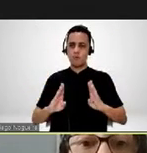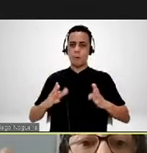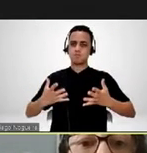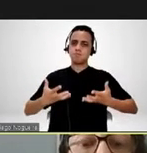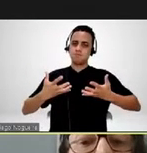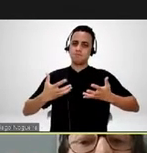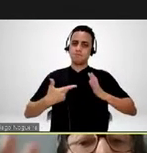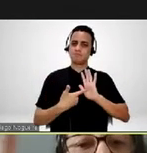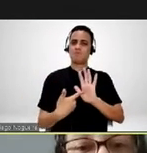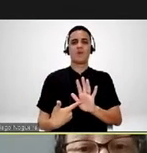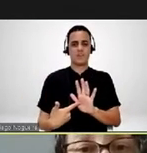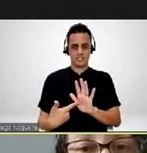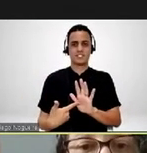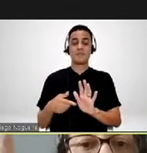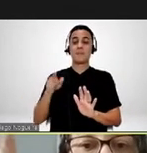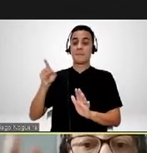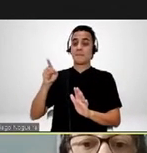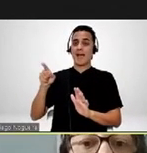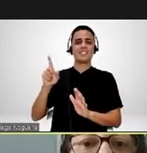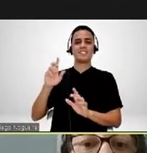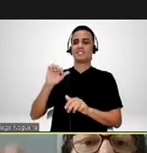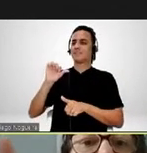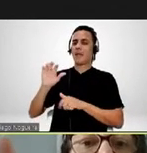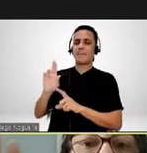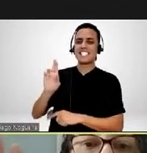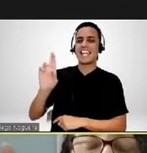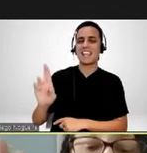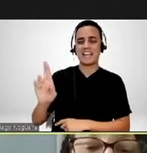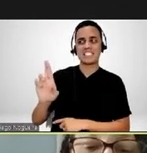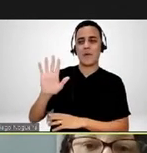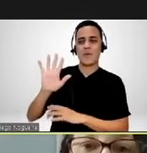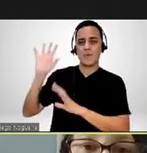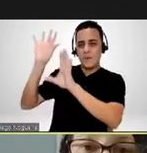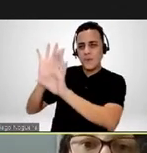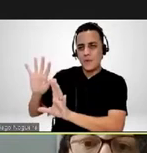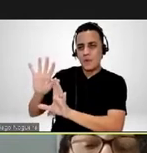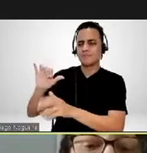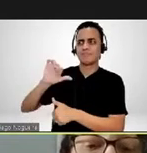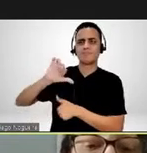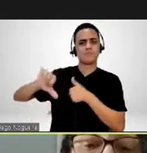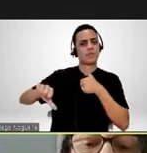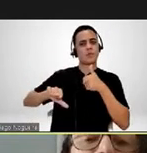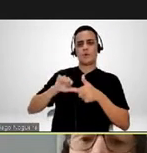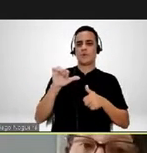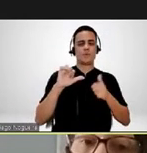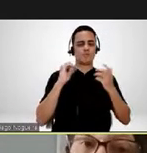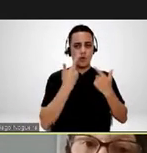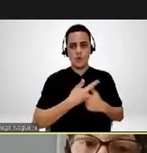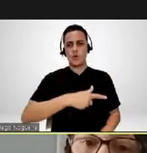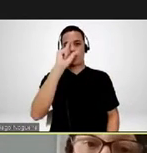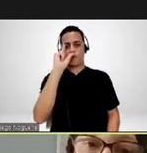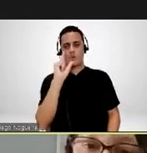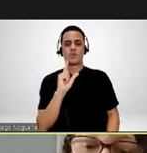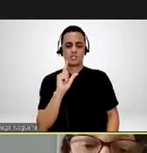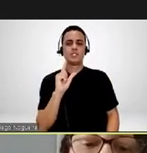assim, separa desse mundo mimético, né, distancia dessa representação do mundo natural. Mas, ainda